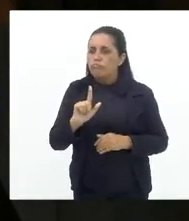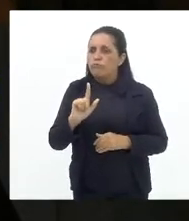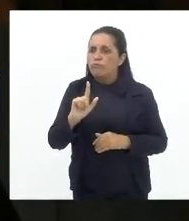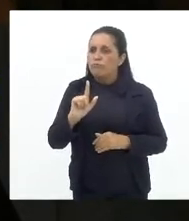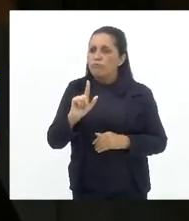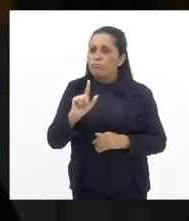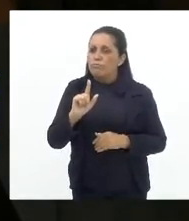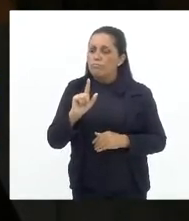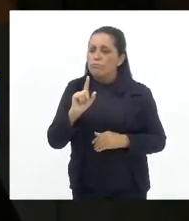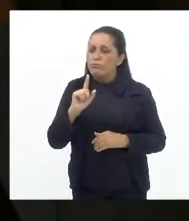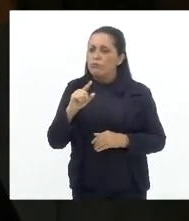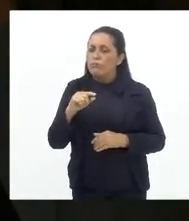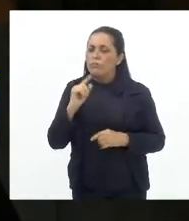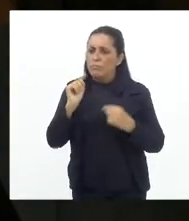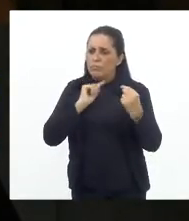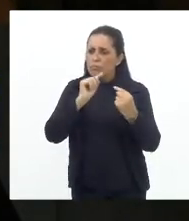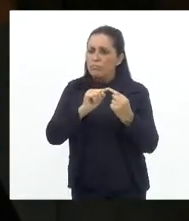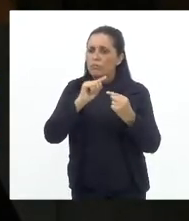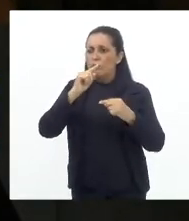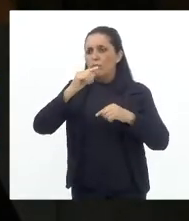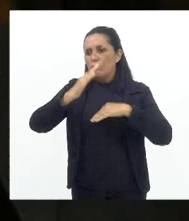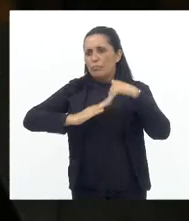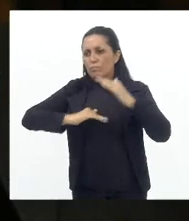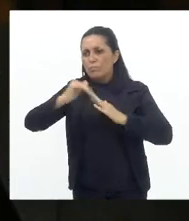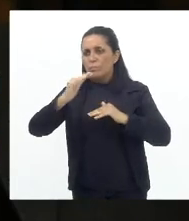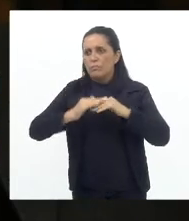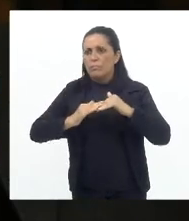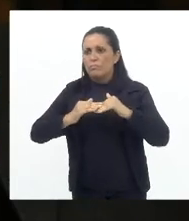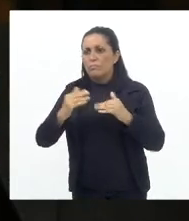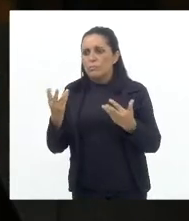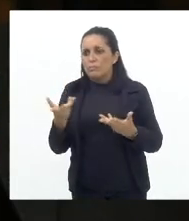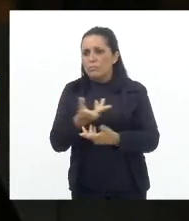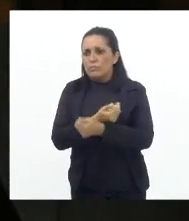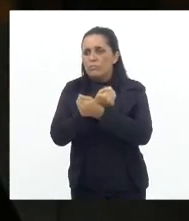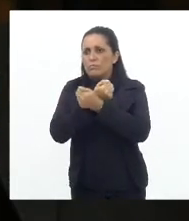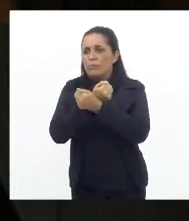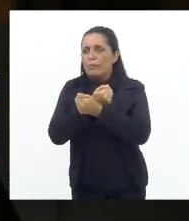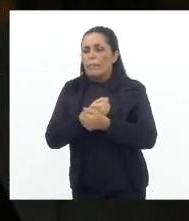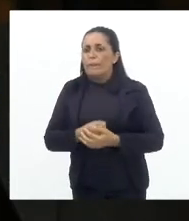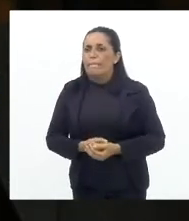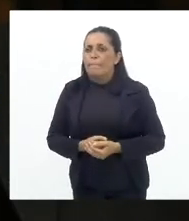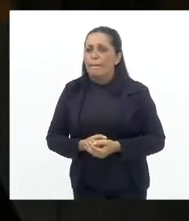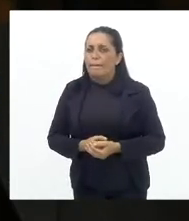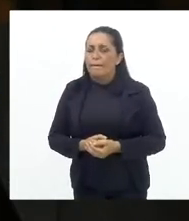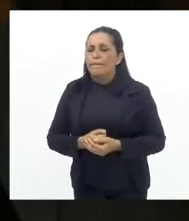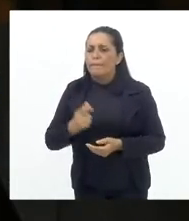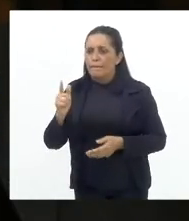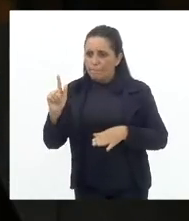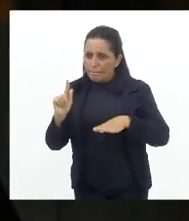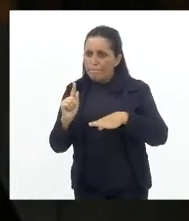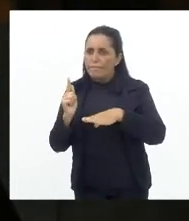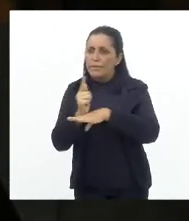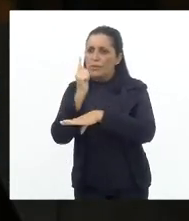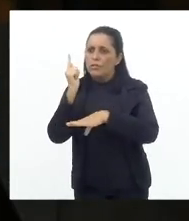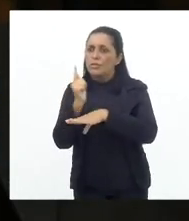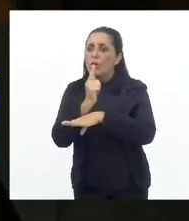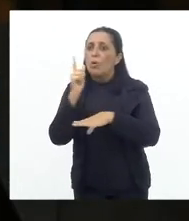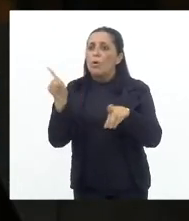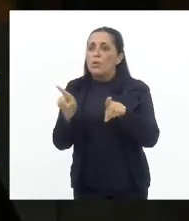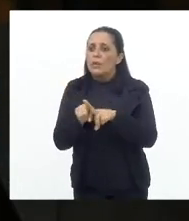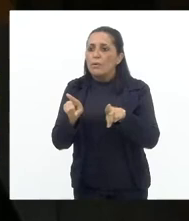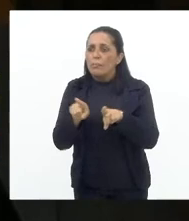Apostando em prática esse de aperfeiçoamento da gestão é